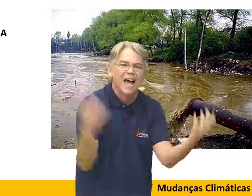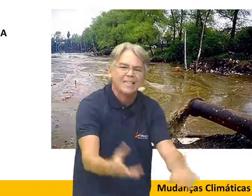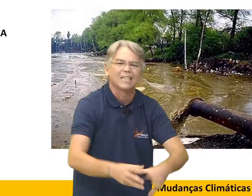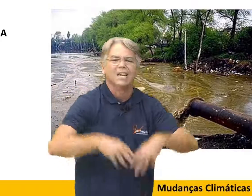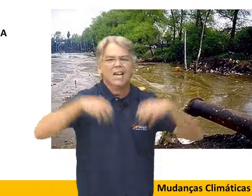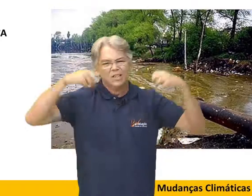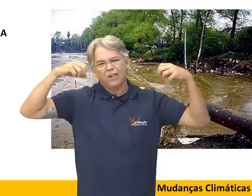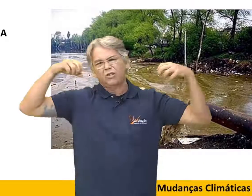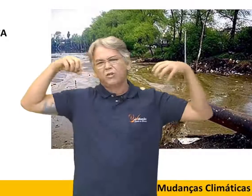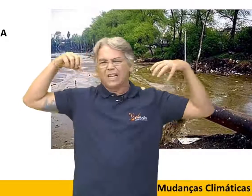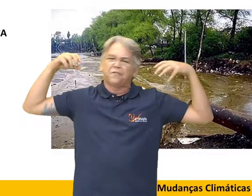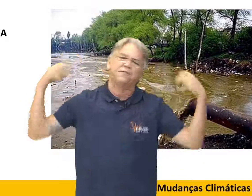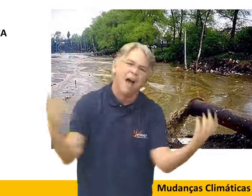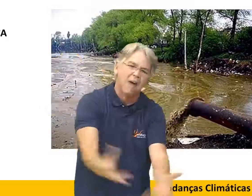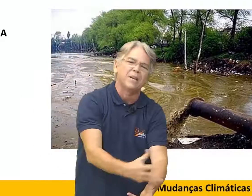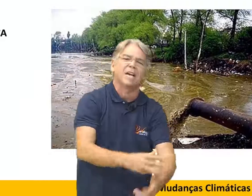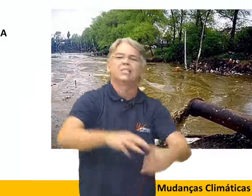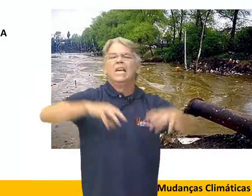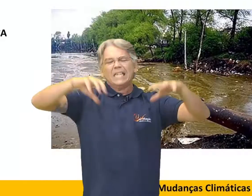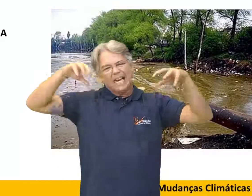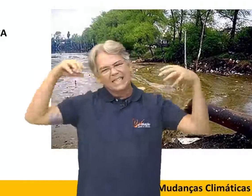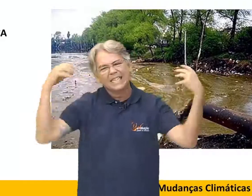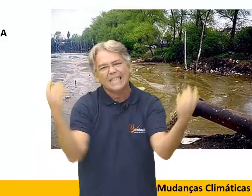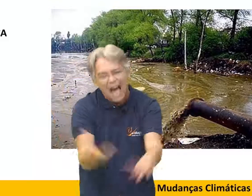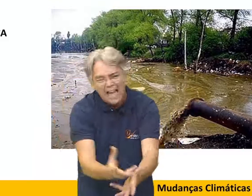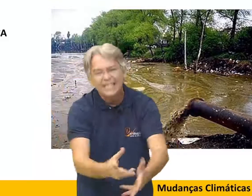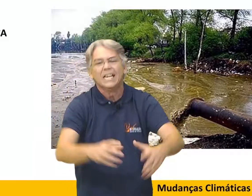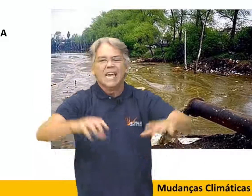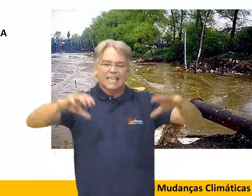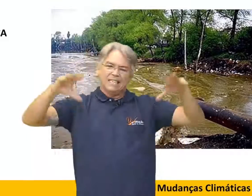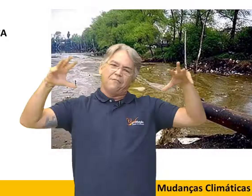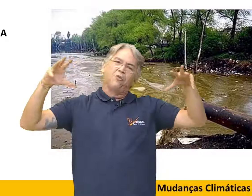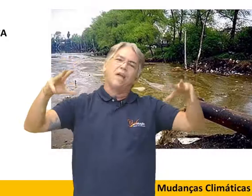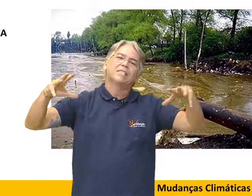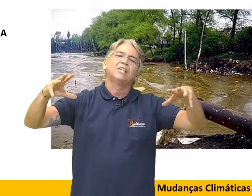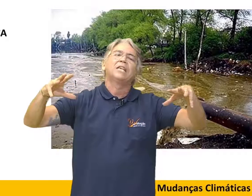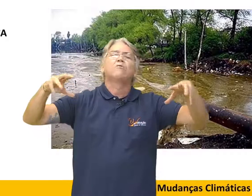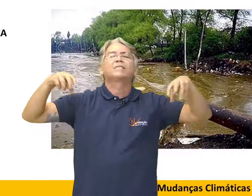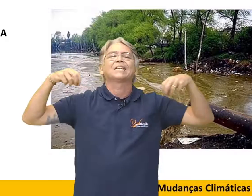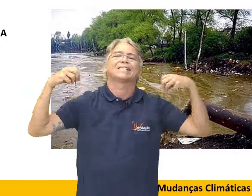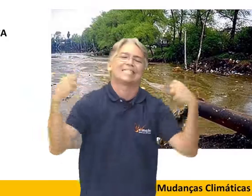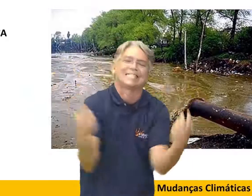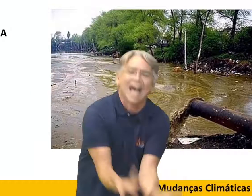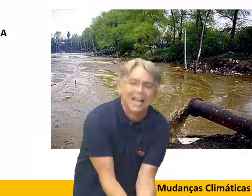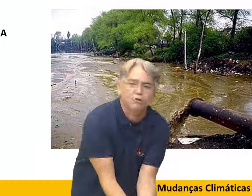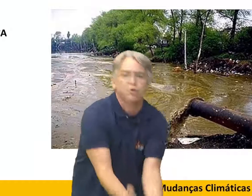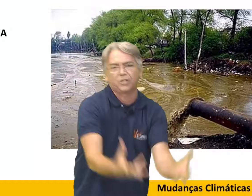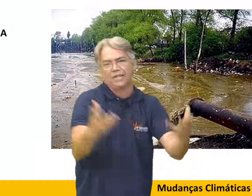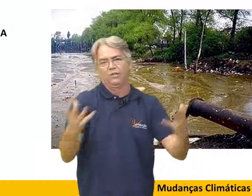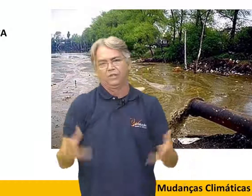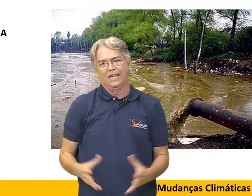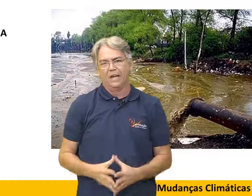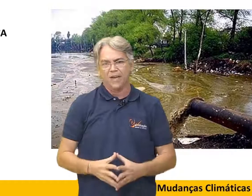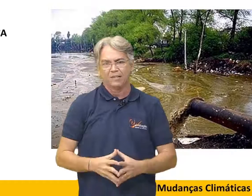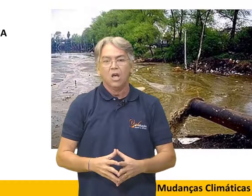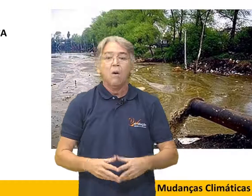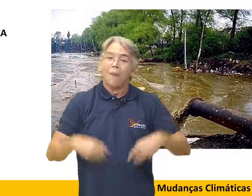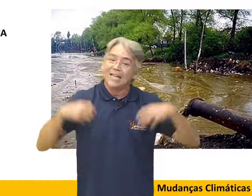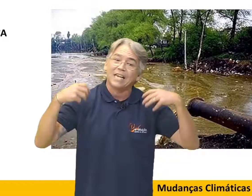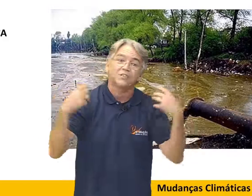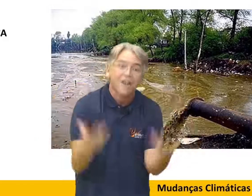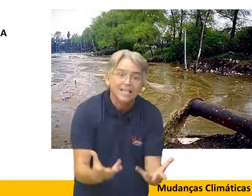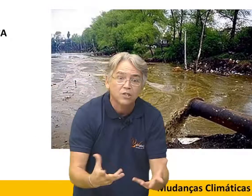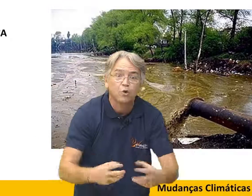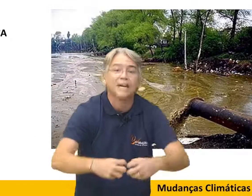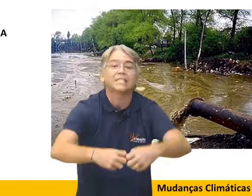nossas casas, né? Isso nas fábricas, nas cidades. Esses efluentes, eles teriam que ser tratados numa estação de tratamento.